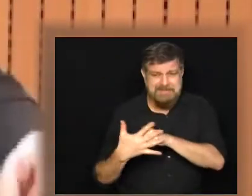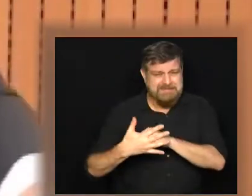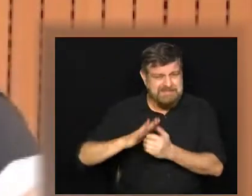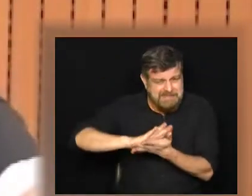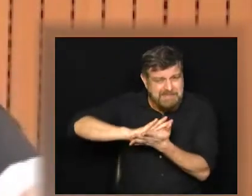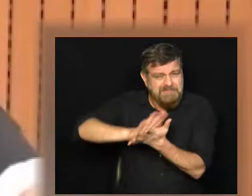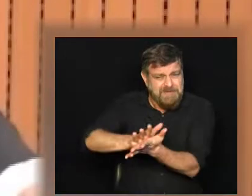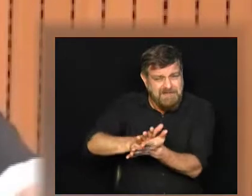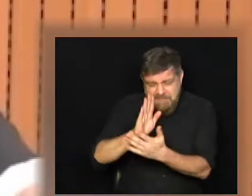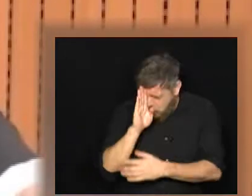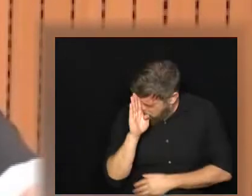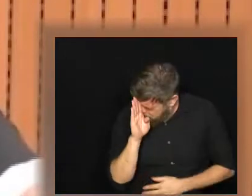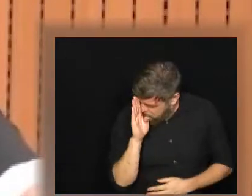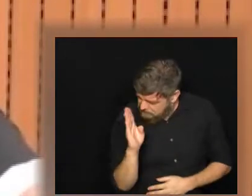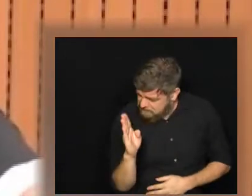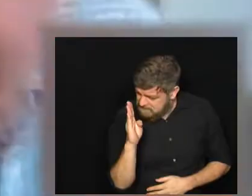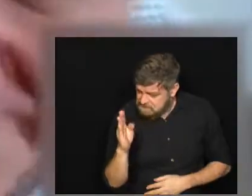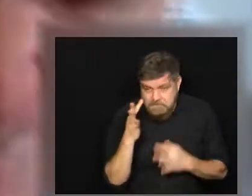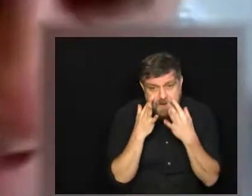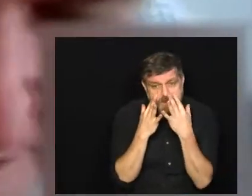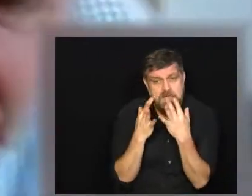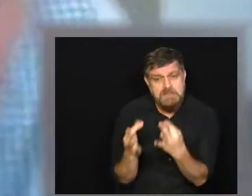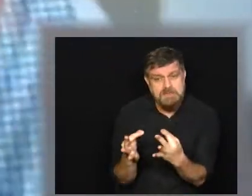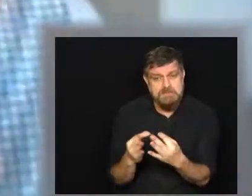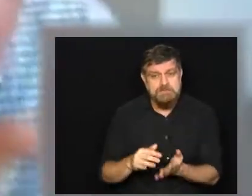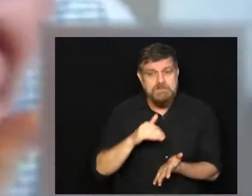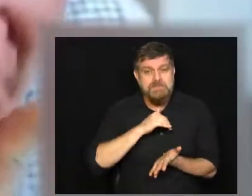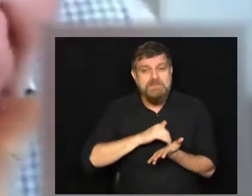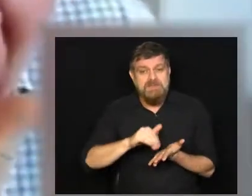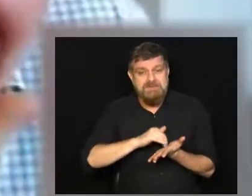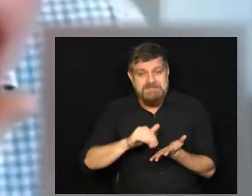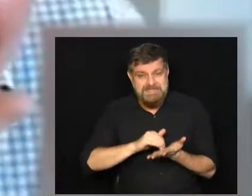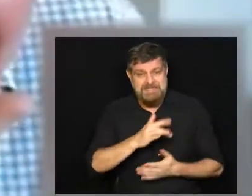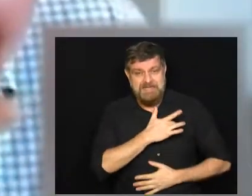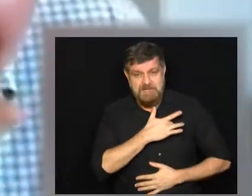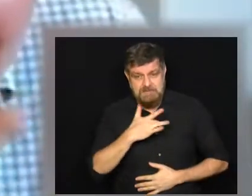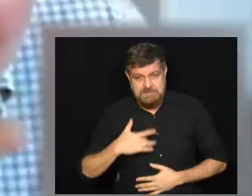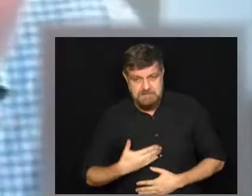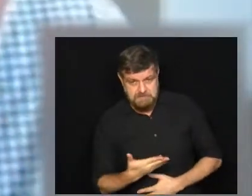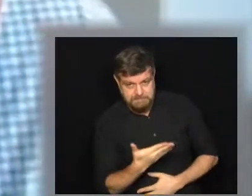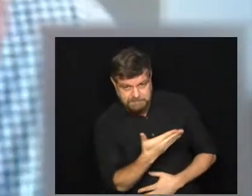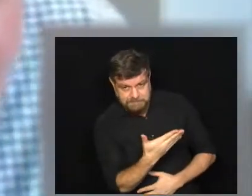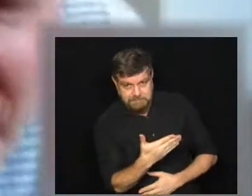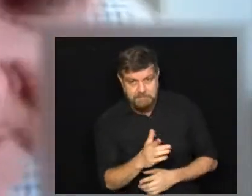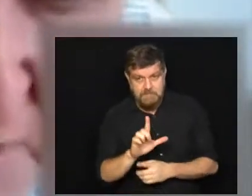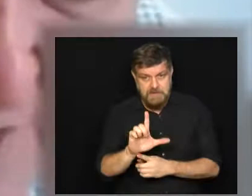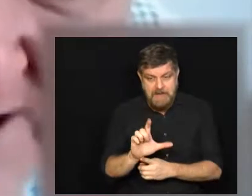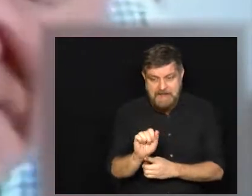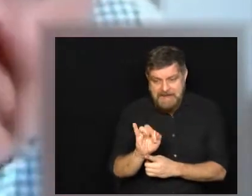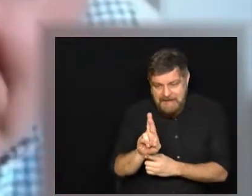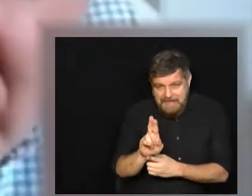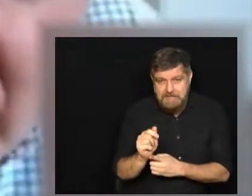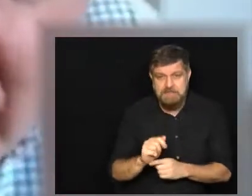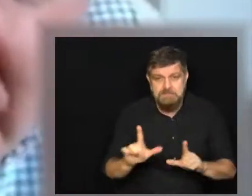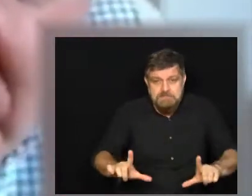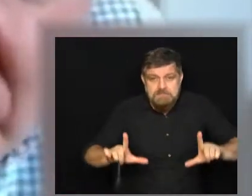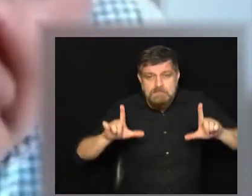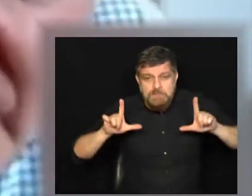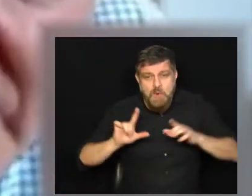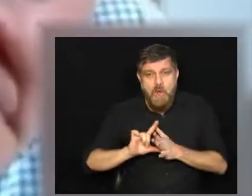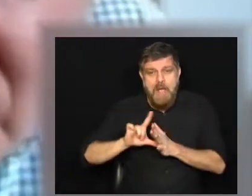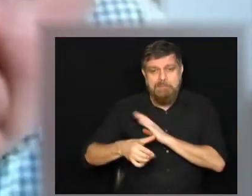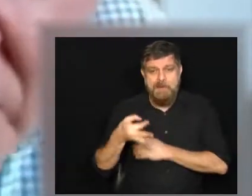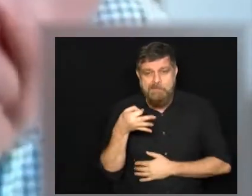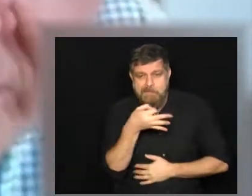o centro das atenções. O secretário municipal de saúde, Lair Zambon, entrou na reunião logo depois